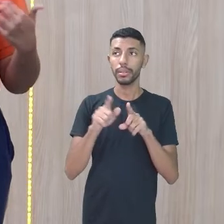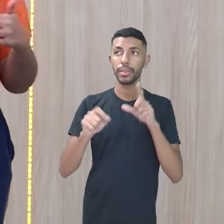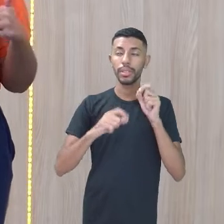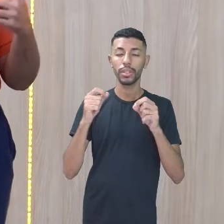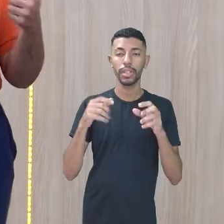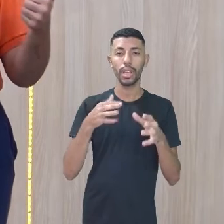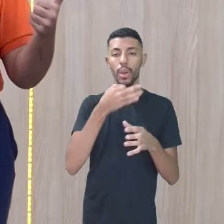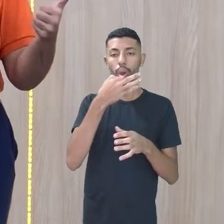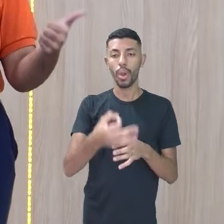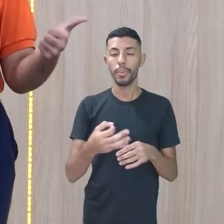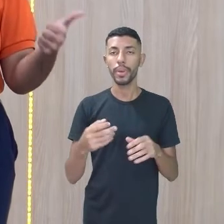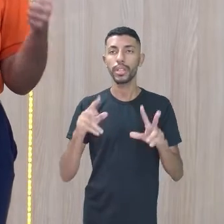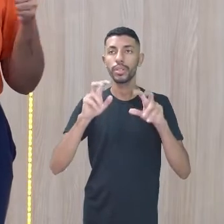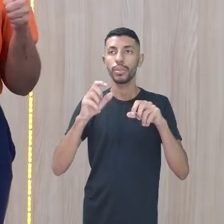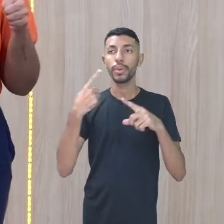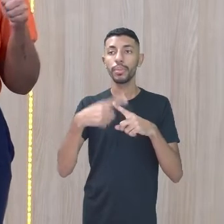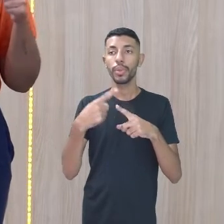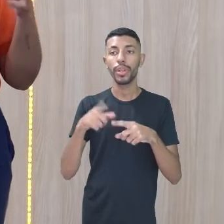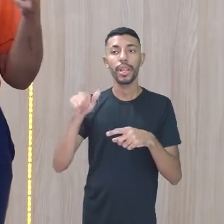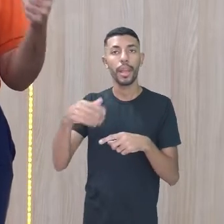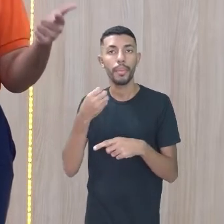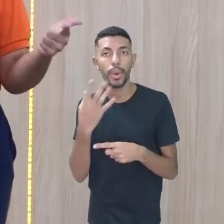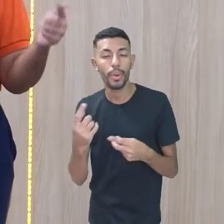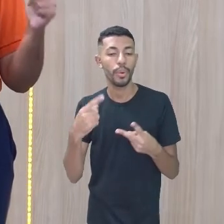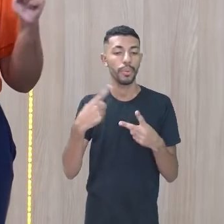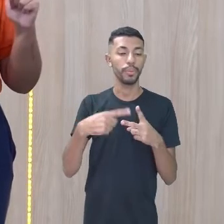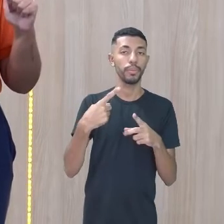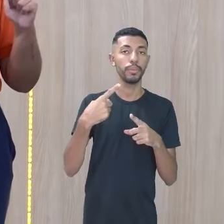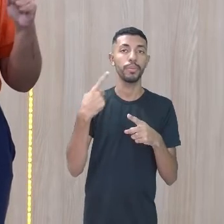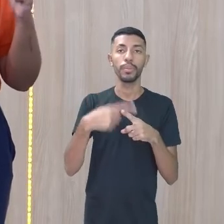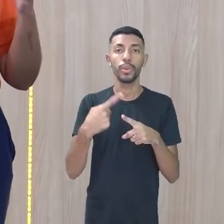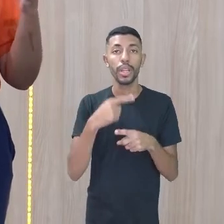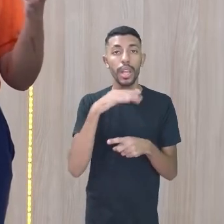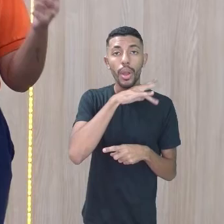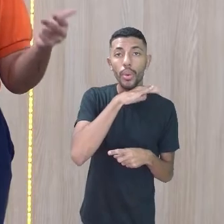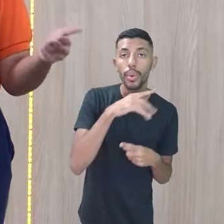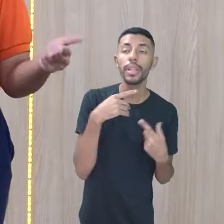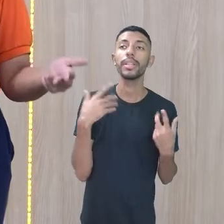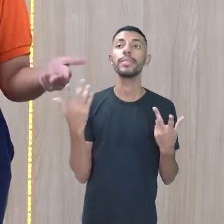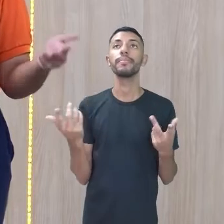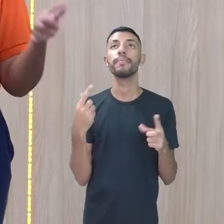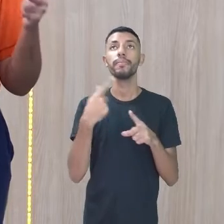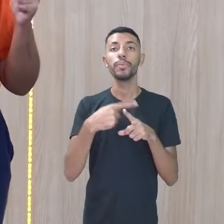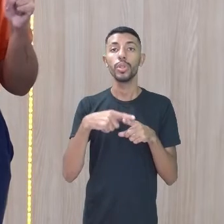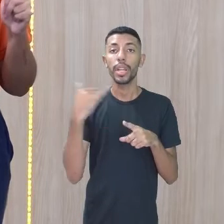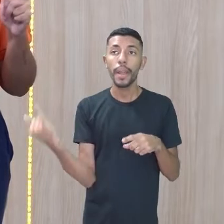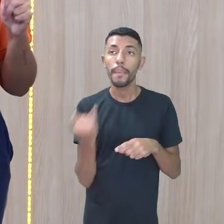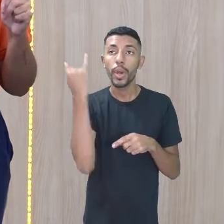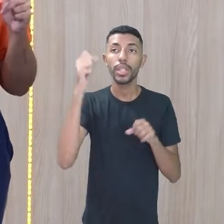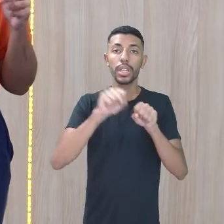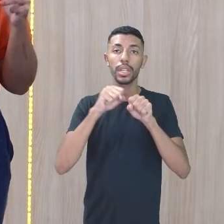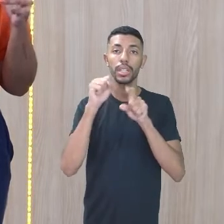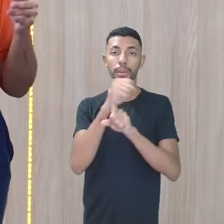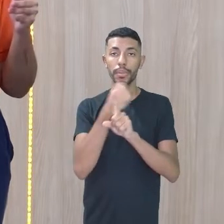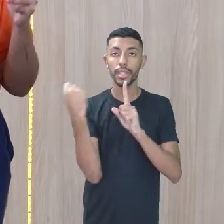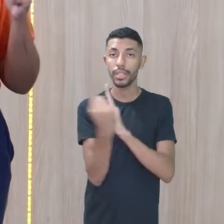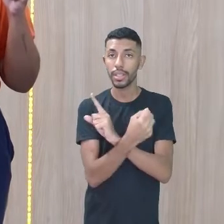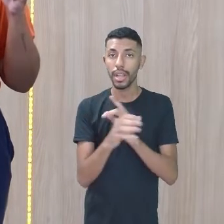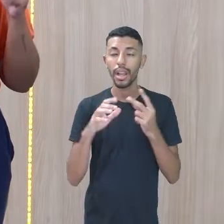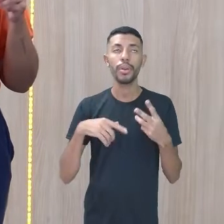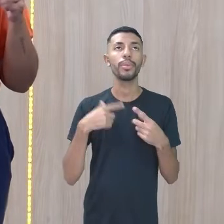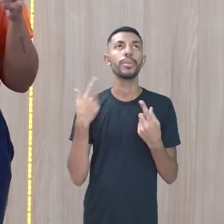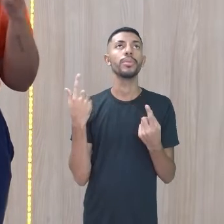argumento de por que aquela obra é boa, de por que ela é ruim, de por que ela é relevante para a sociedade, o que é que de